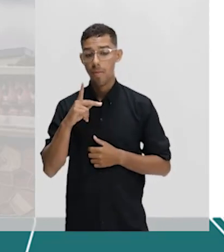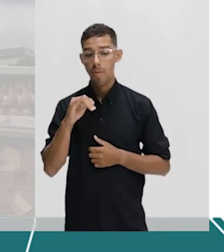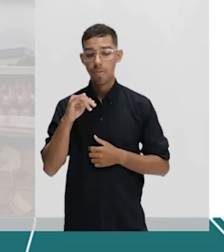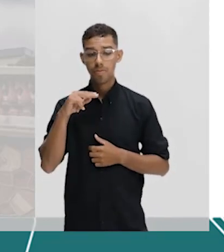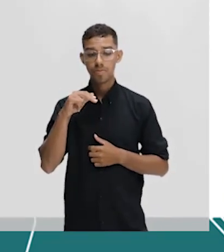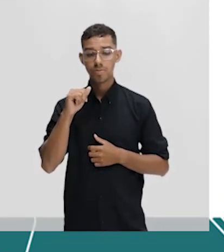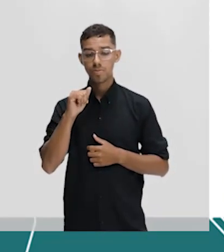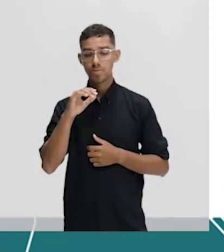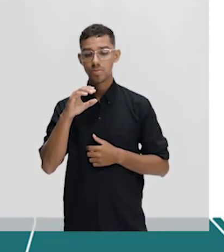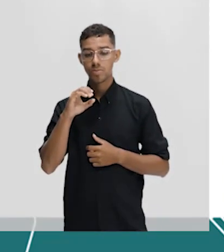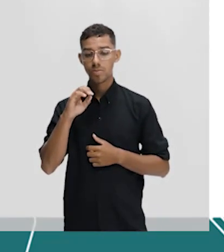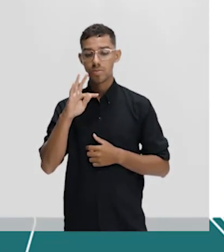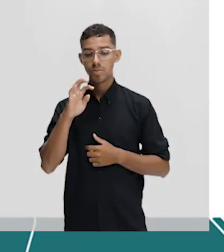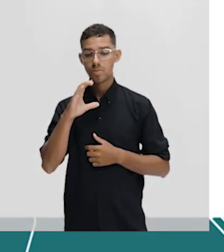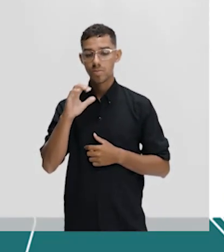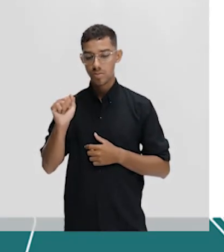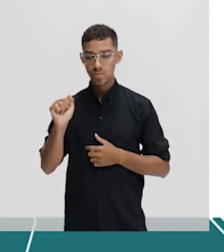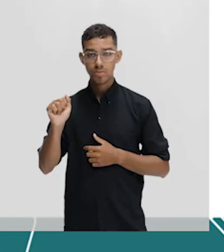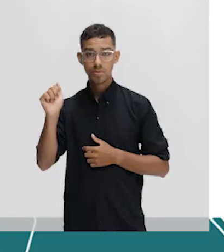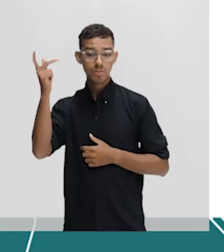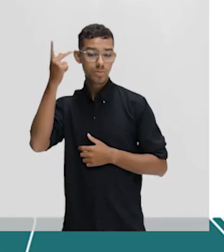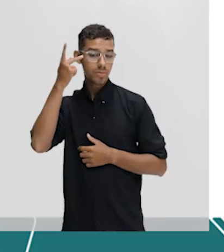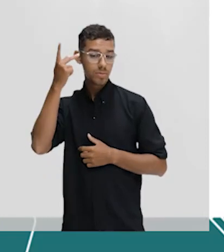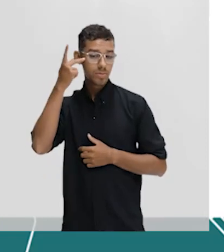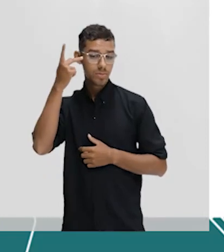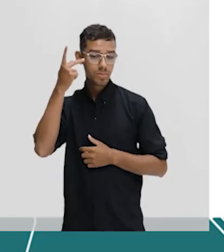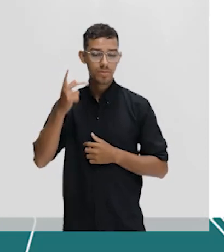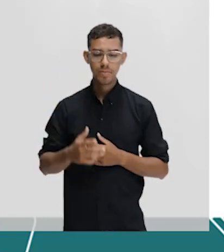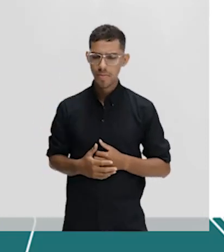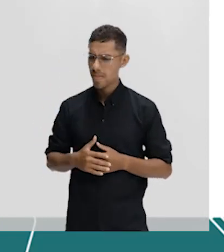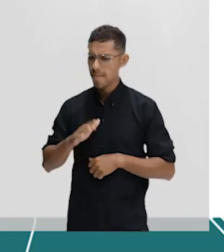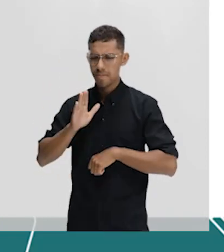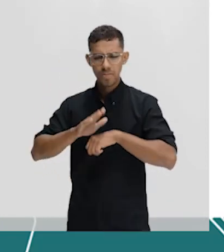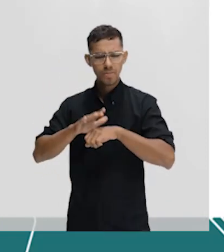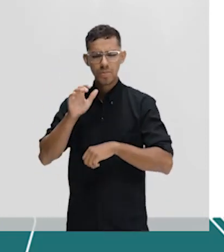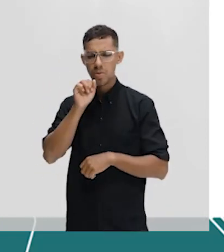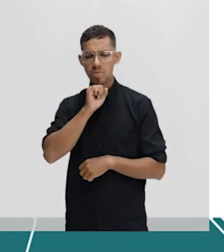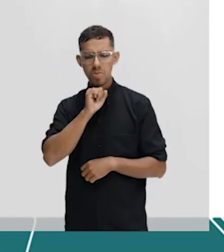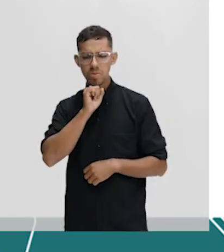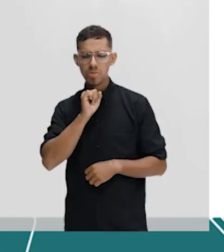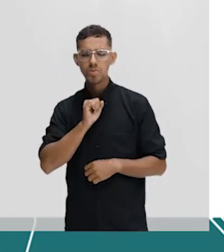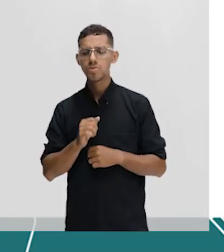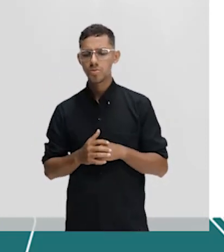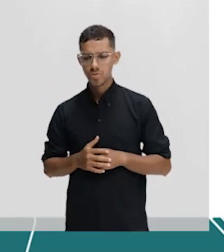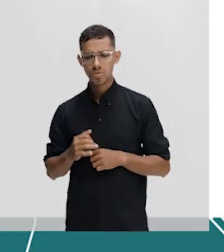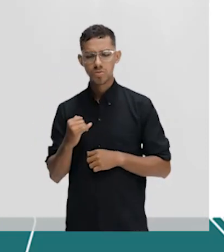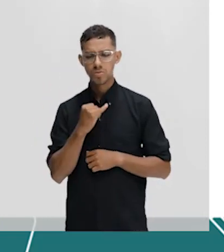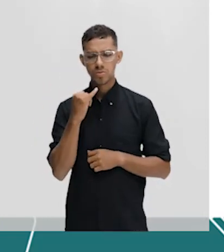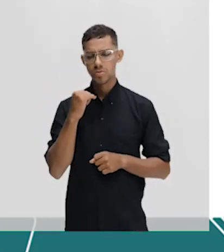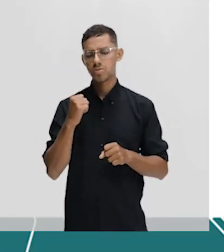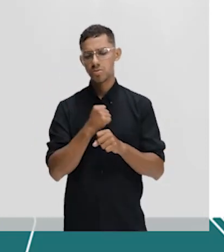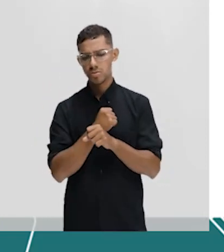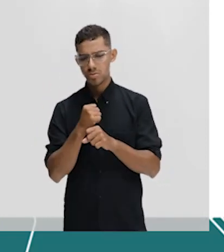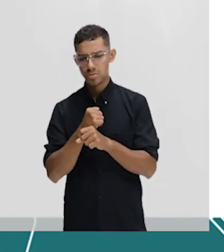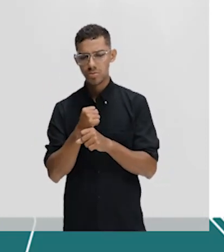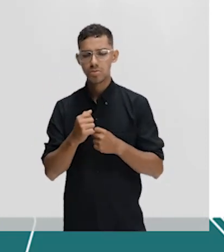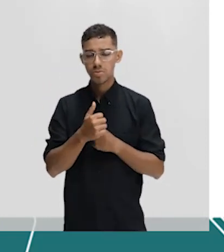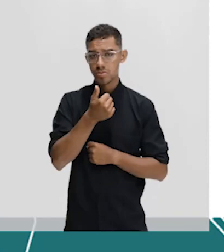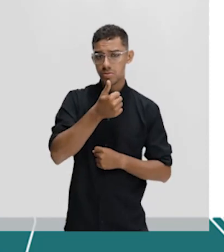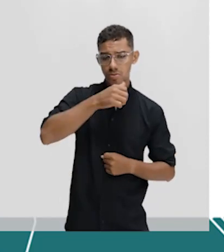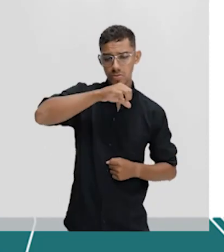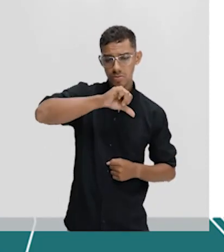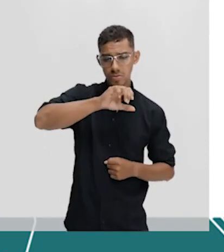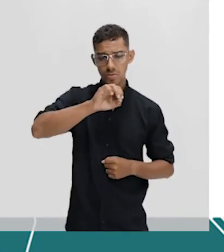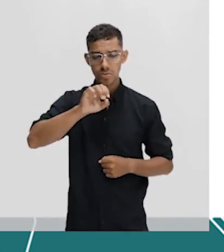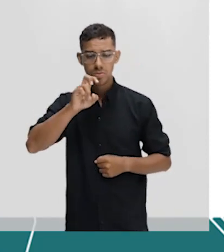Pinacoteca de São Paulo, o museu de arte mais antigo da cidade de São Paulo e um dos mais importantes do país. Ele foi inaugurado em